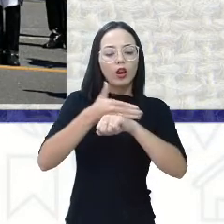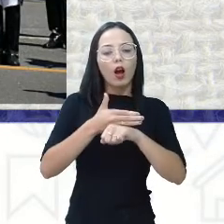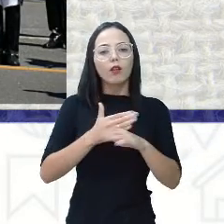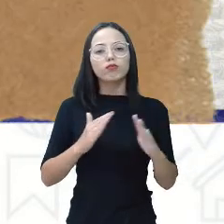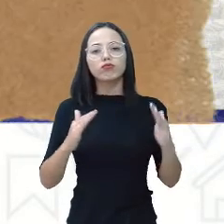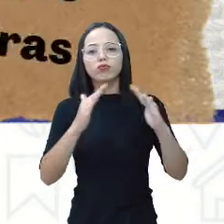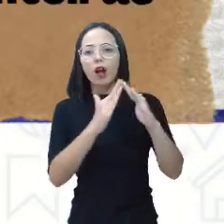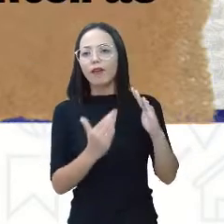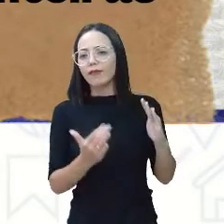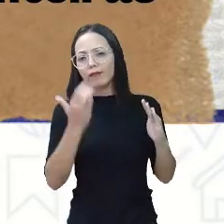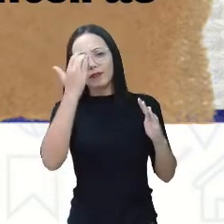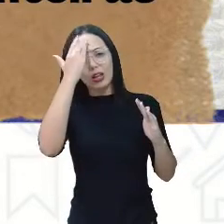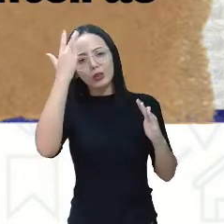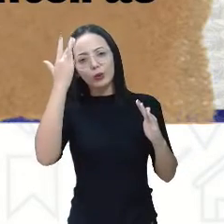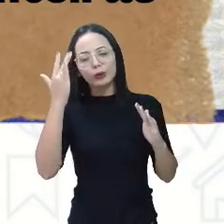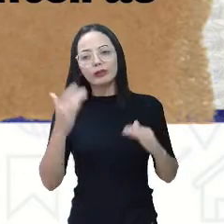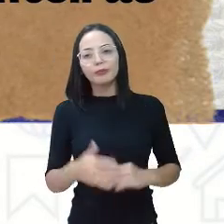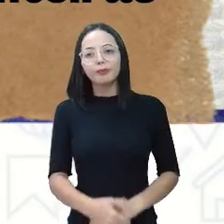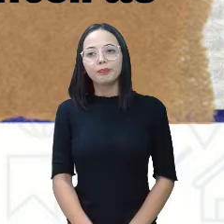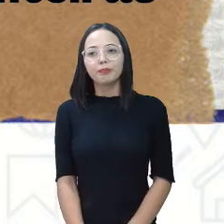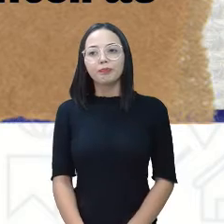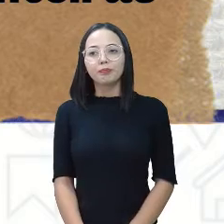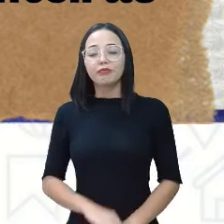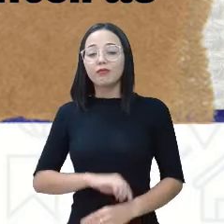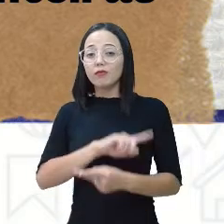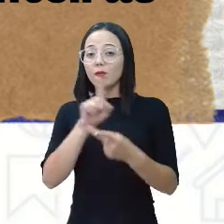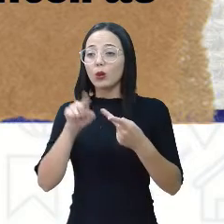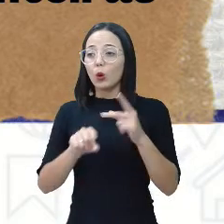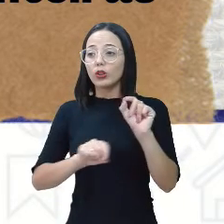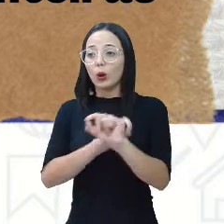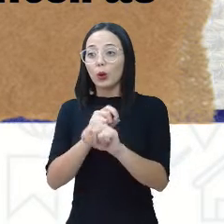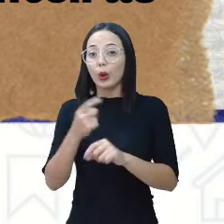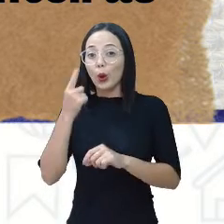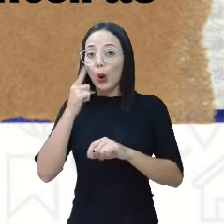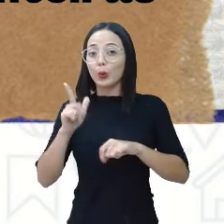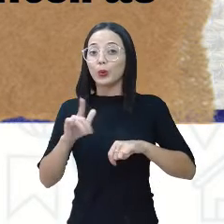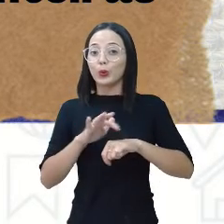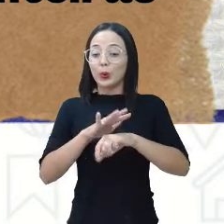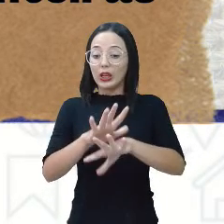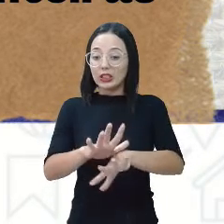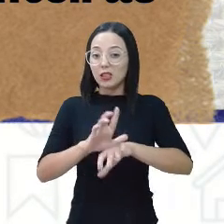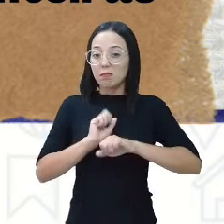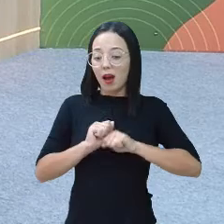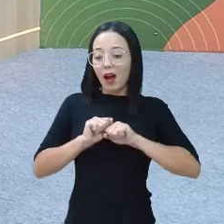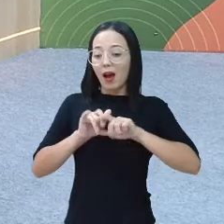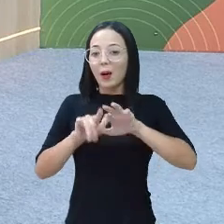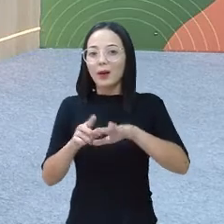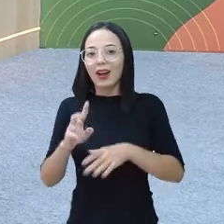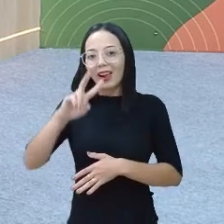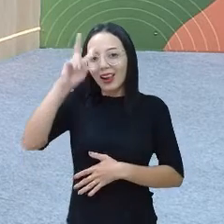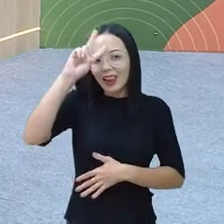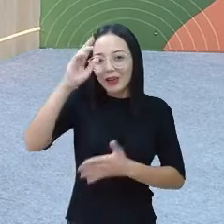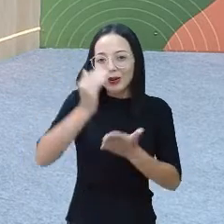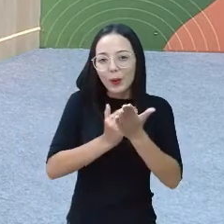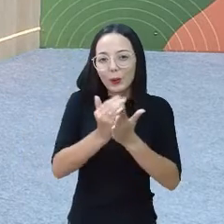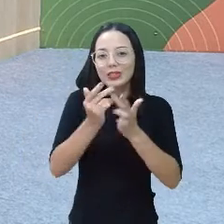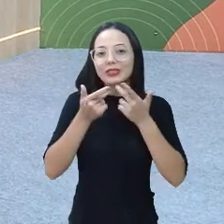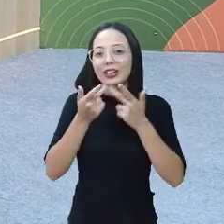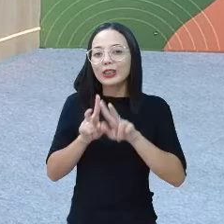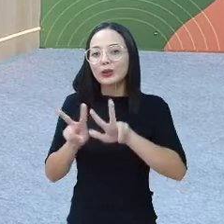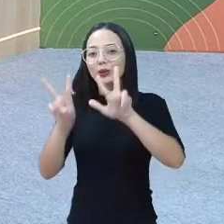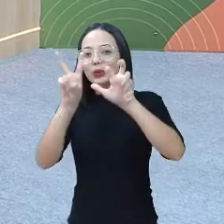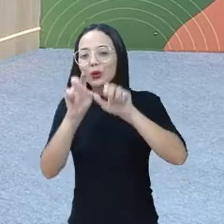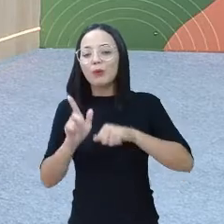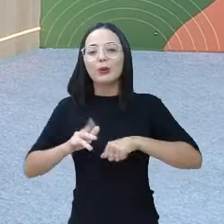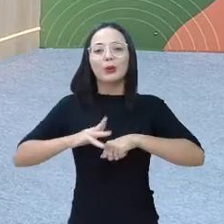forma mais fácil, né? Outra coisa, doença contagiosa. Isso, a gente começou falando, né, sobre a